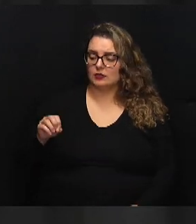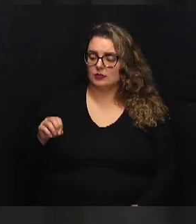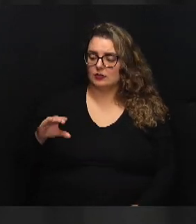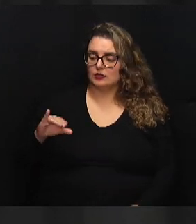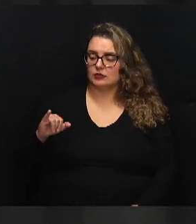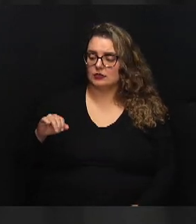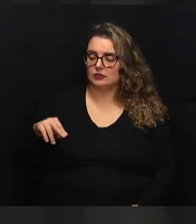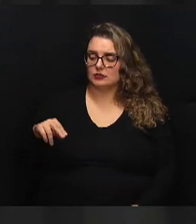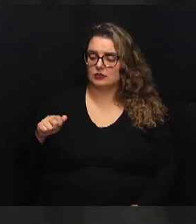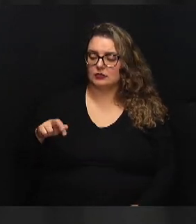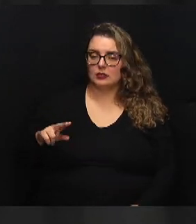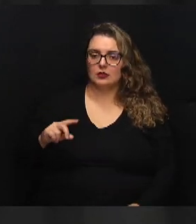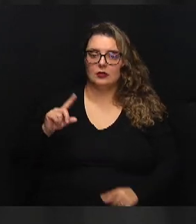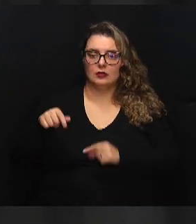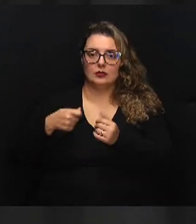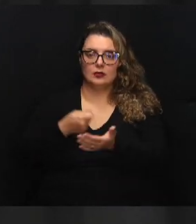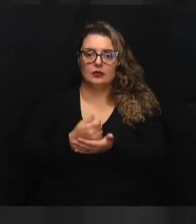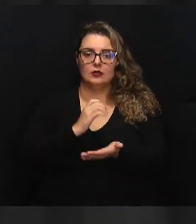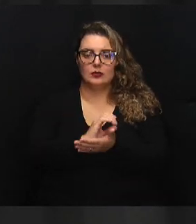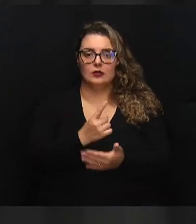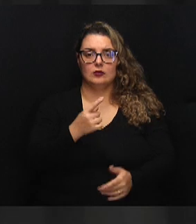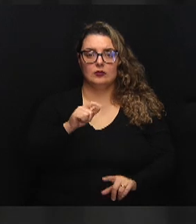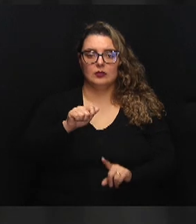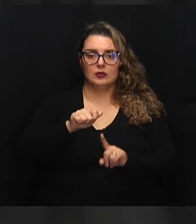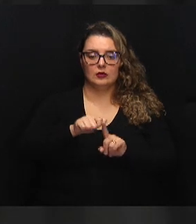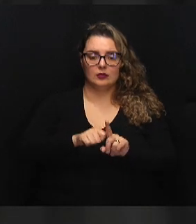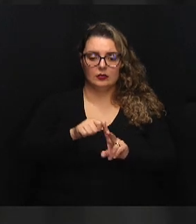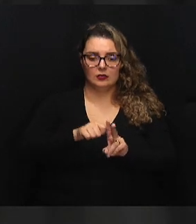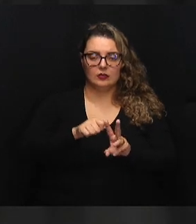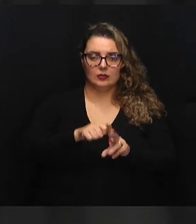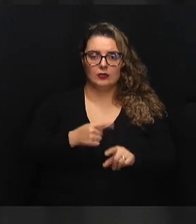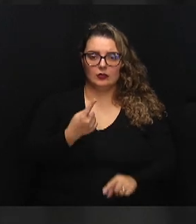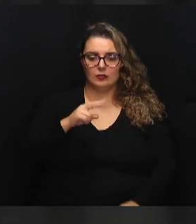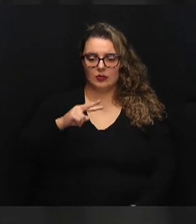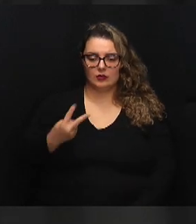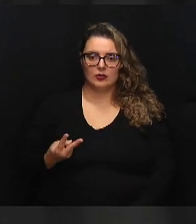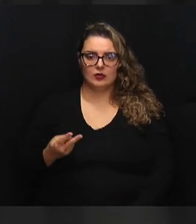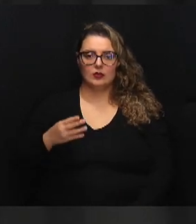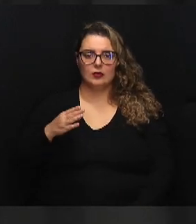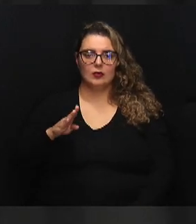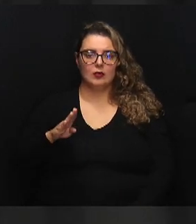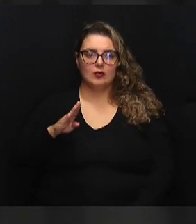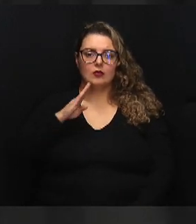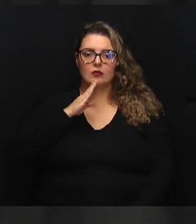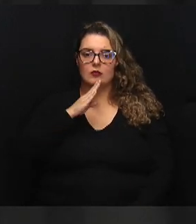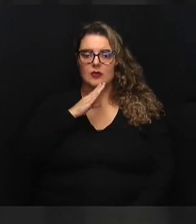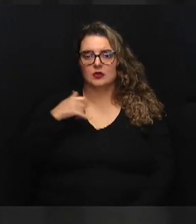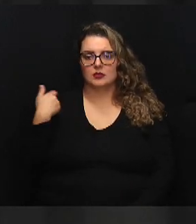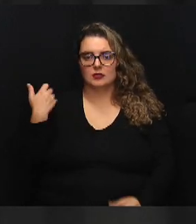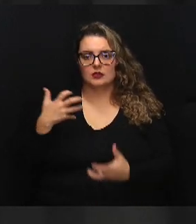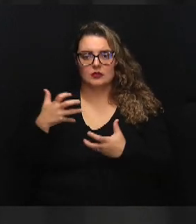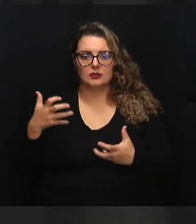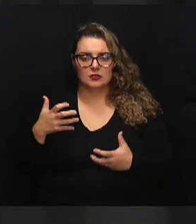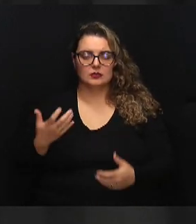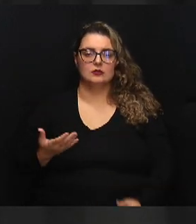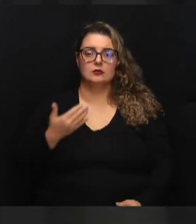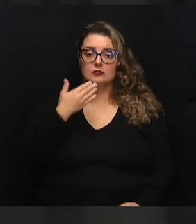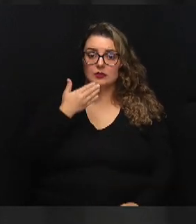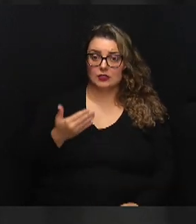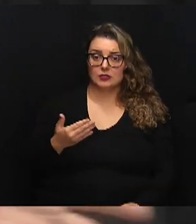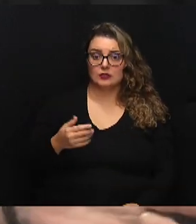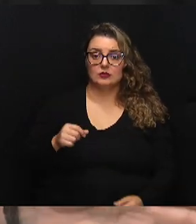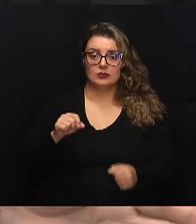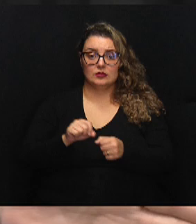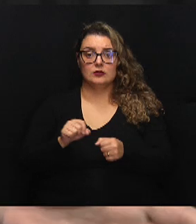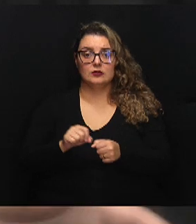emendas impositivas, uma vez por mês os bailes da terceira idade, que o pessoal tanto pede, tanto quer. Então nós vamos estar fazendo